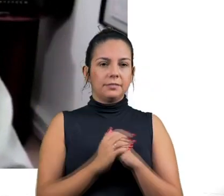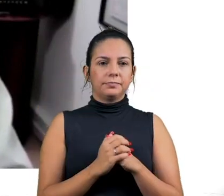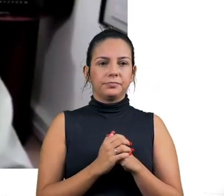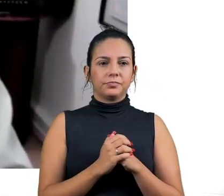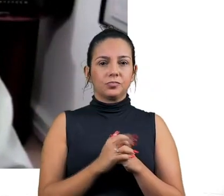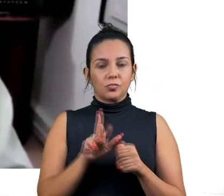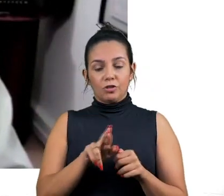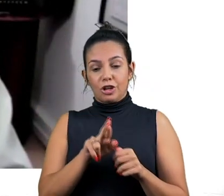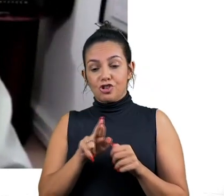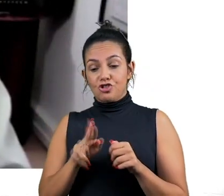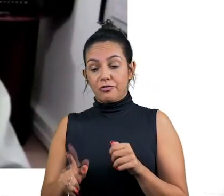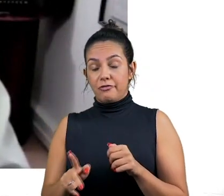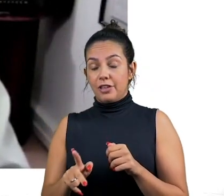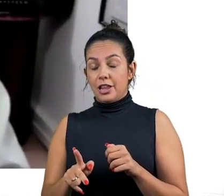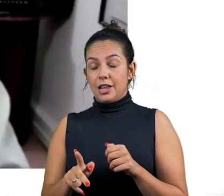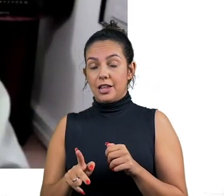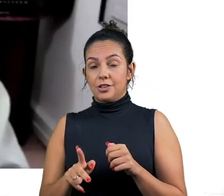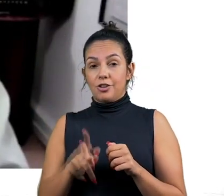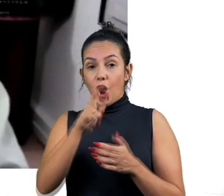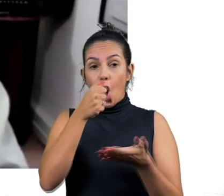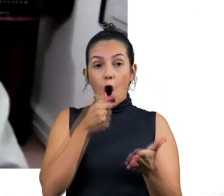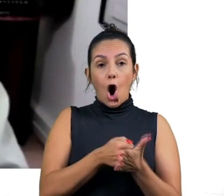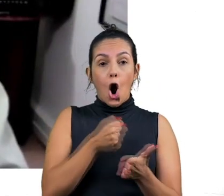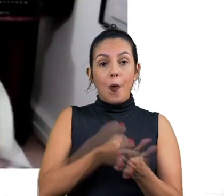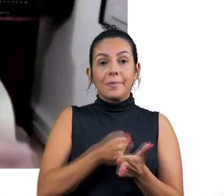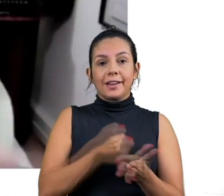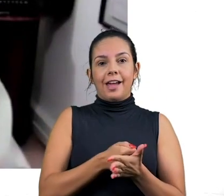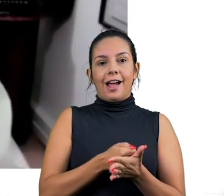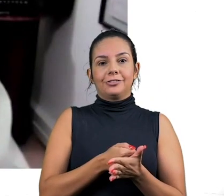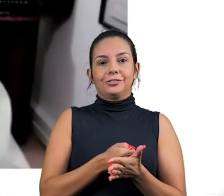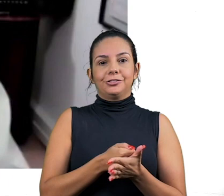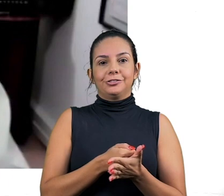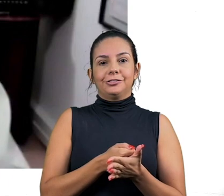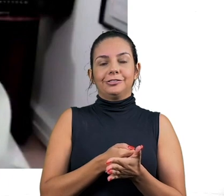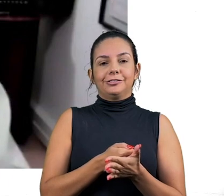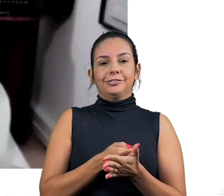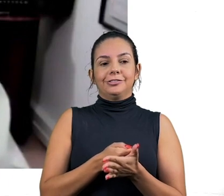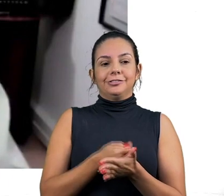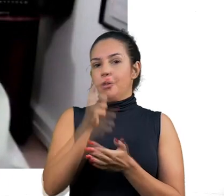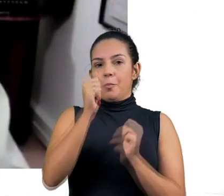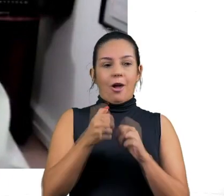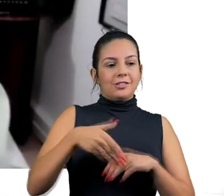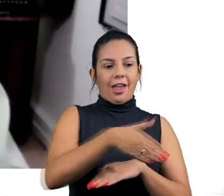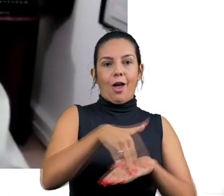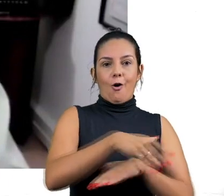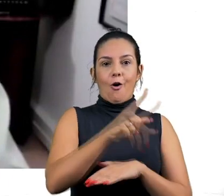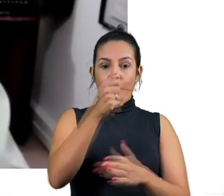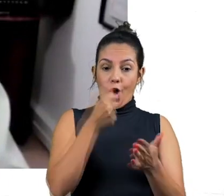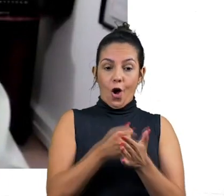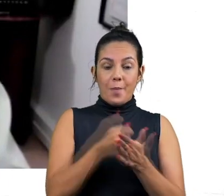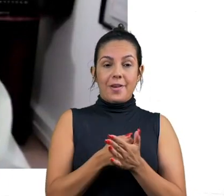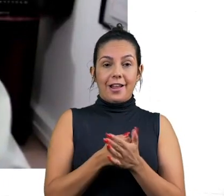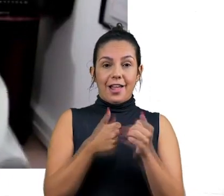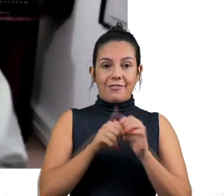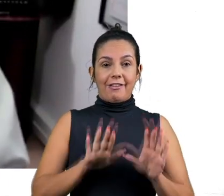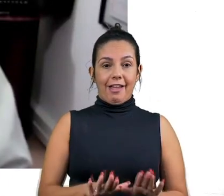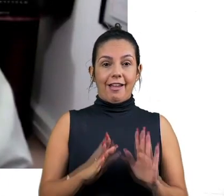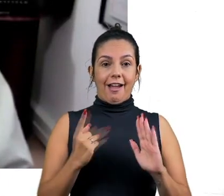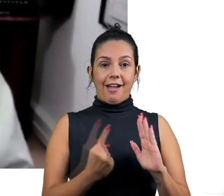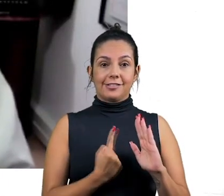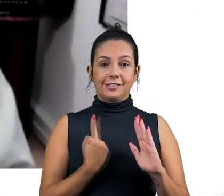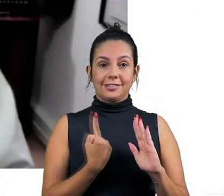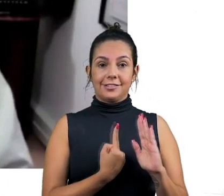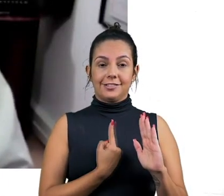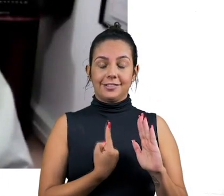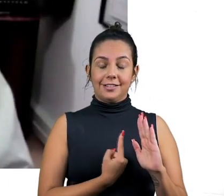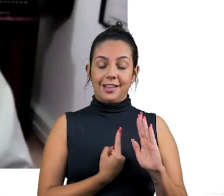É completamente diferente de você ser informado que você não pode botar o pé na rua, porque senão você pega uma doença que te mata. Aí